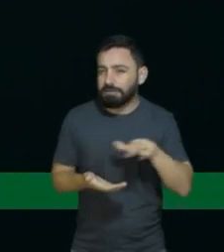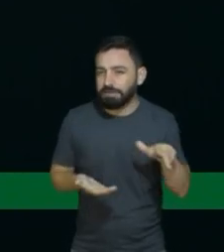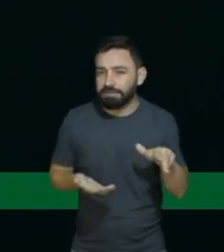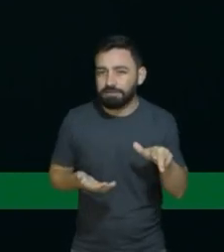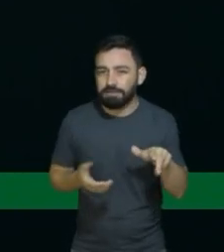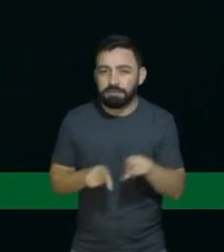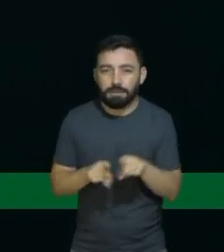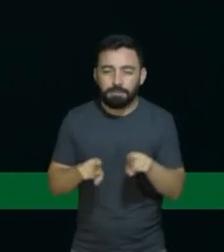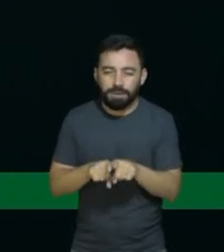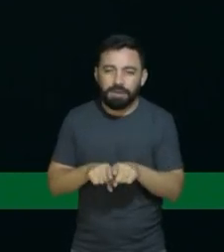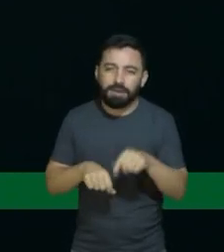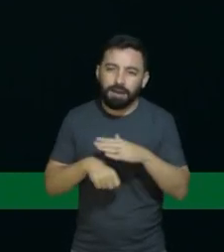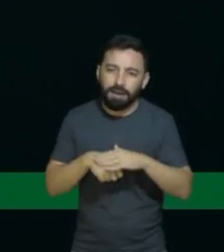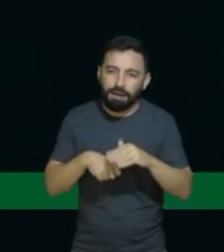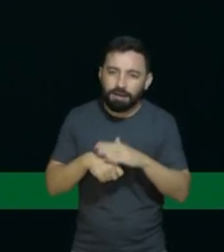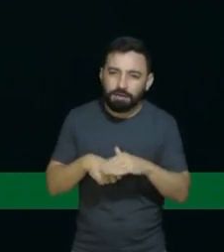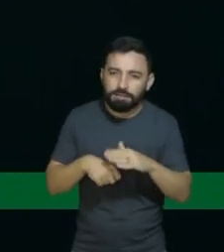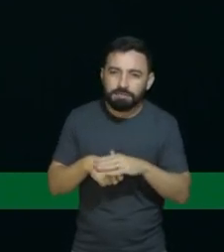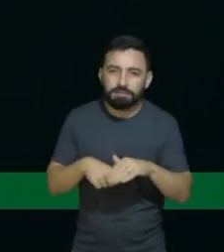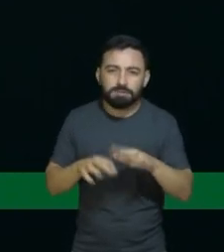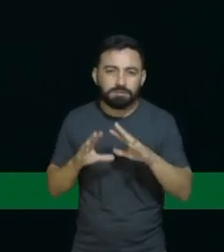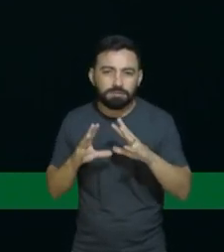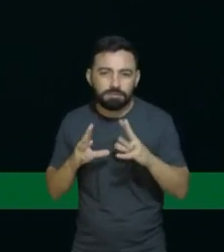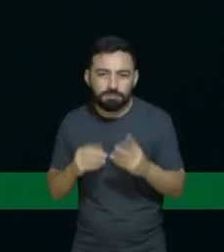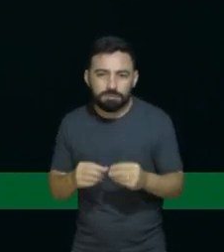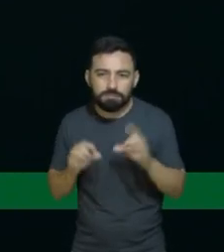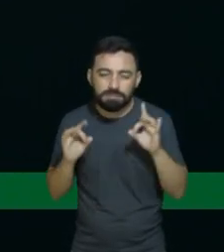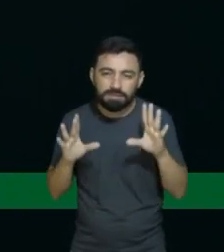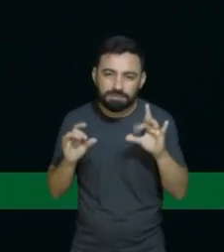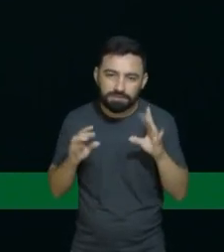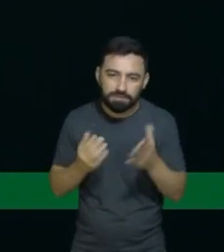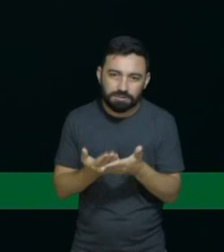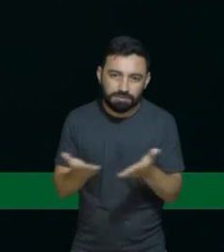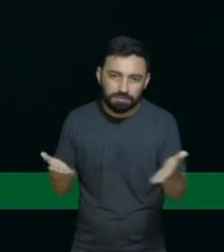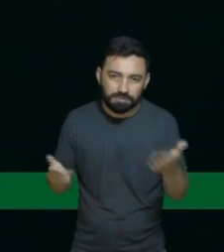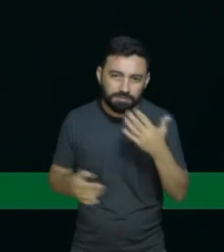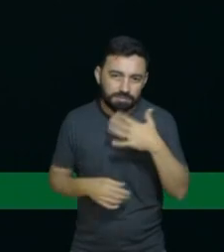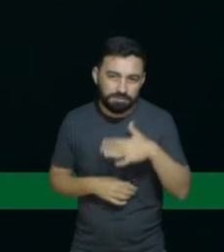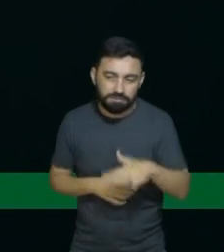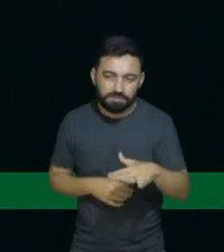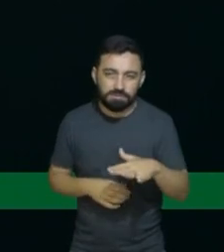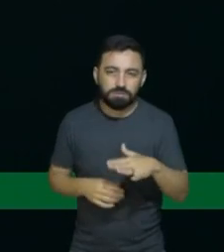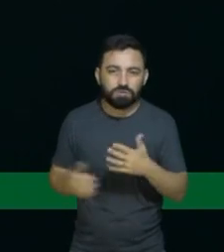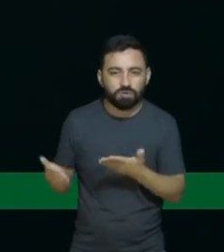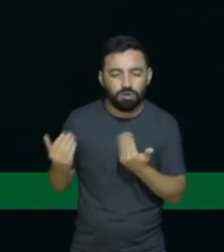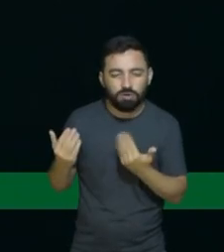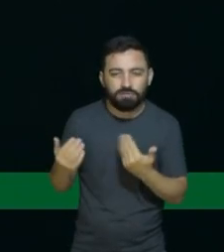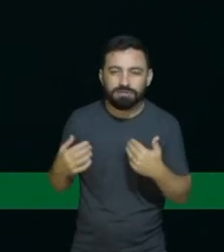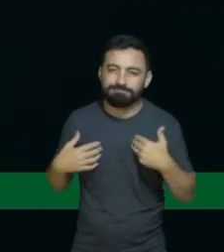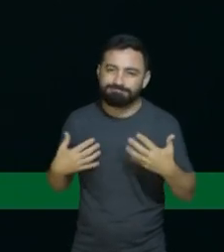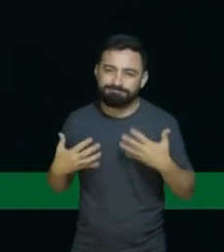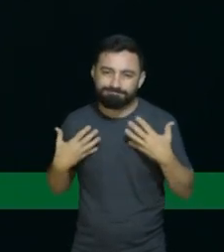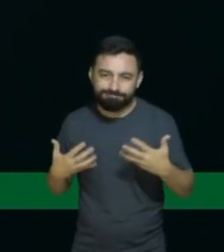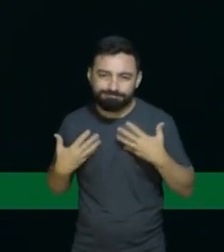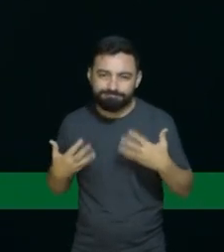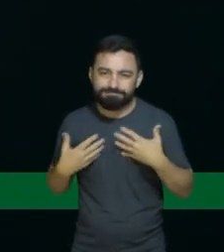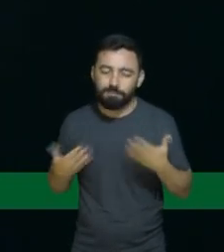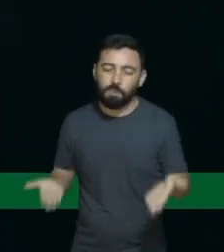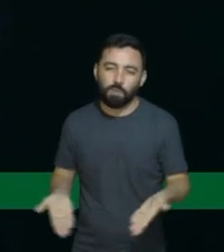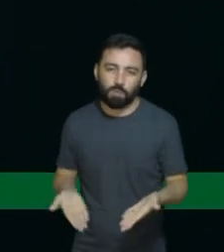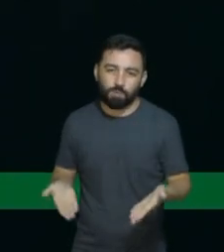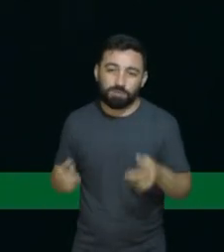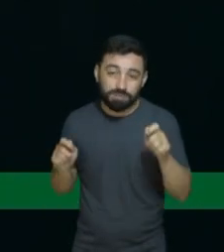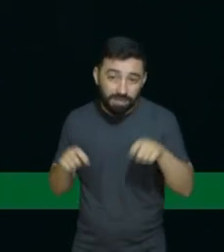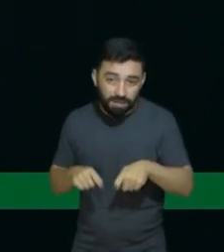dão um carinho um cuidado todo especial para aquelas crianças e adolescentes então é uma alegria hoje poder aqui